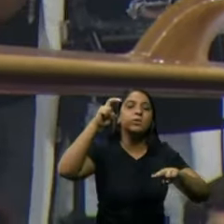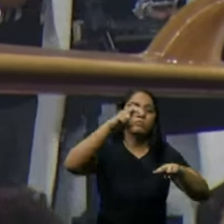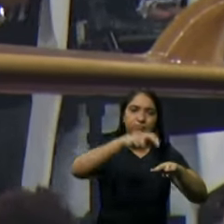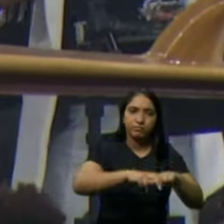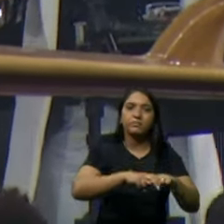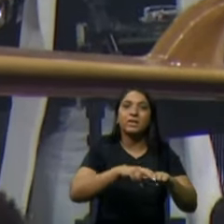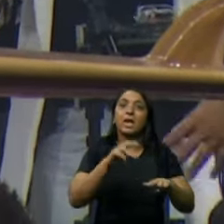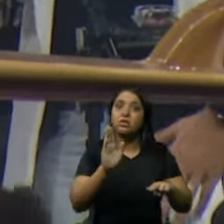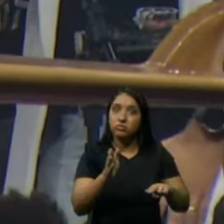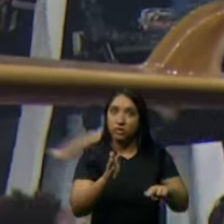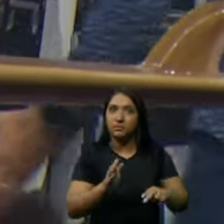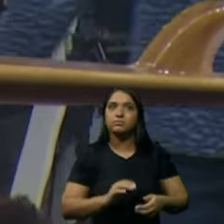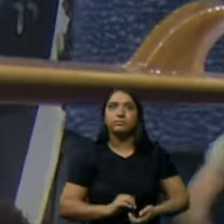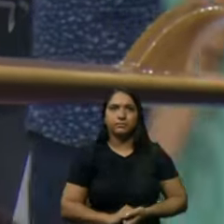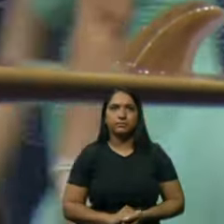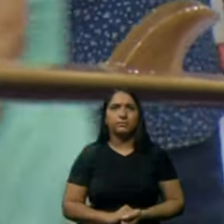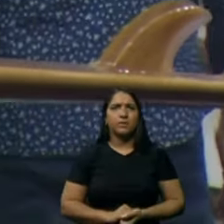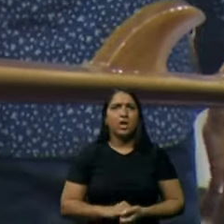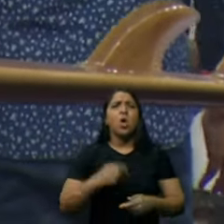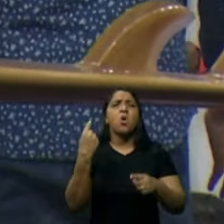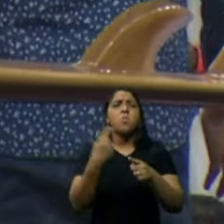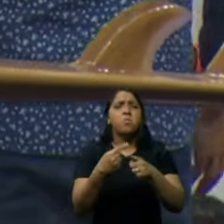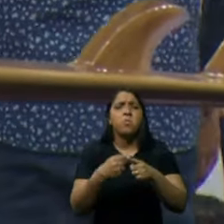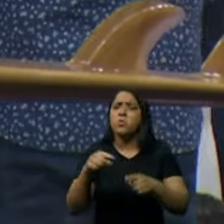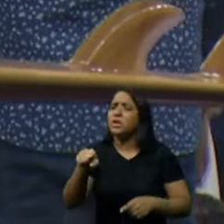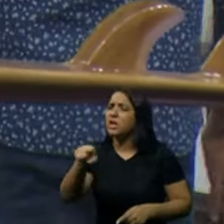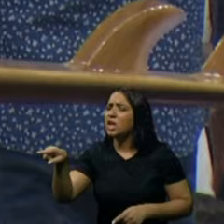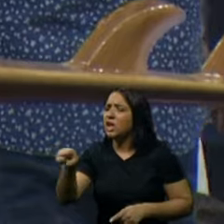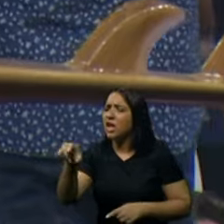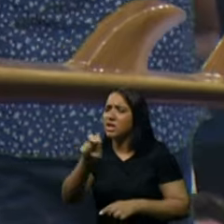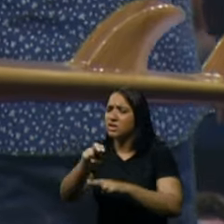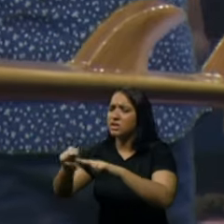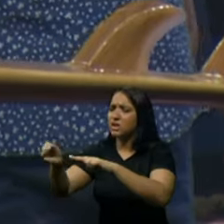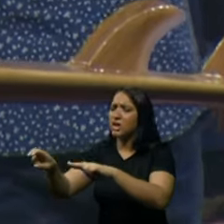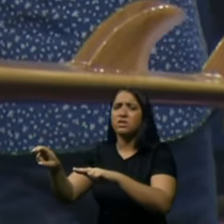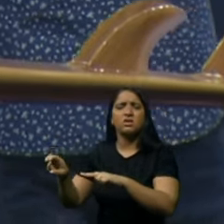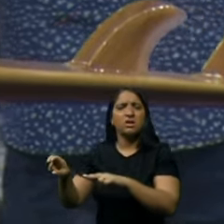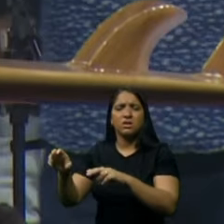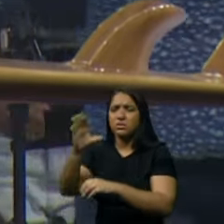a boca que que é esse monte de cadeira guardada aí